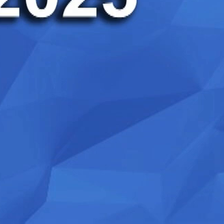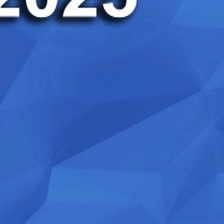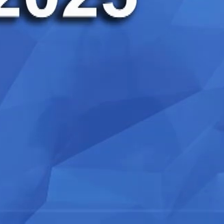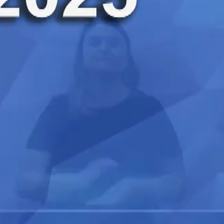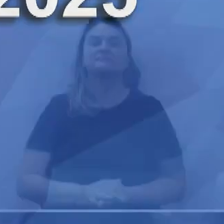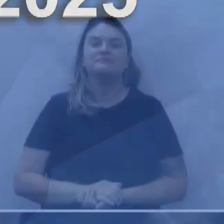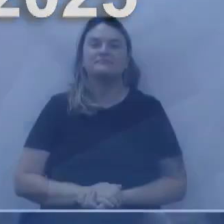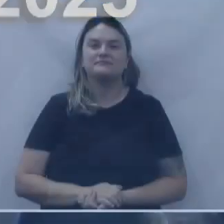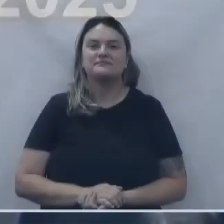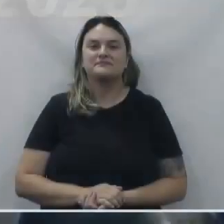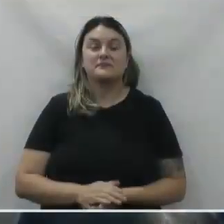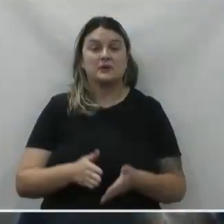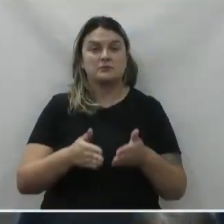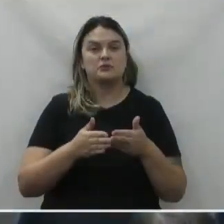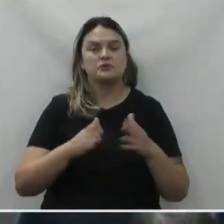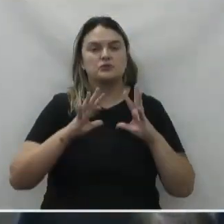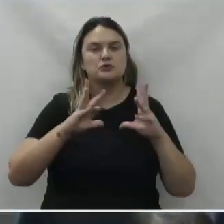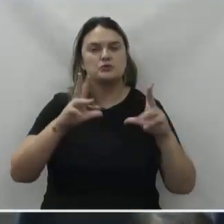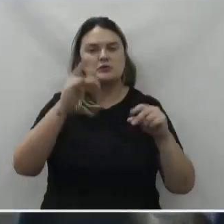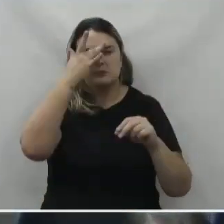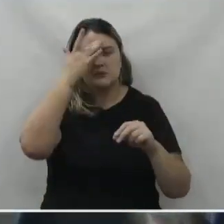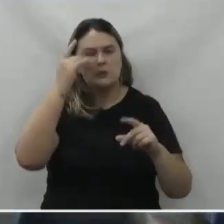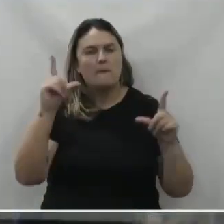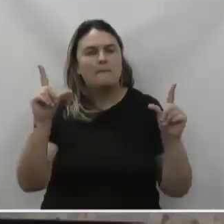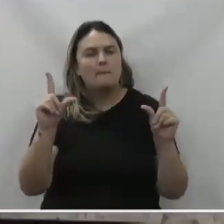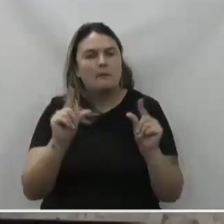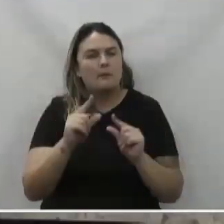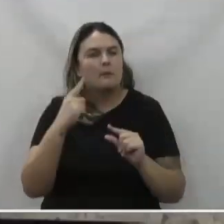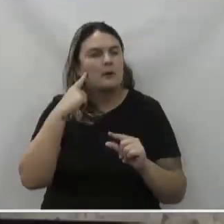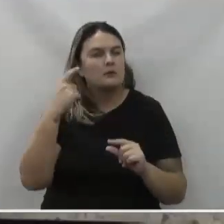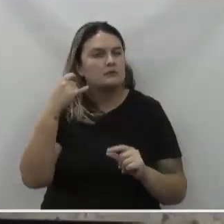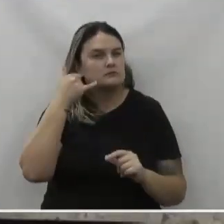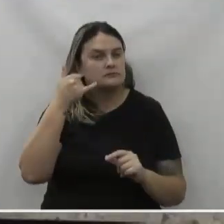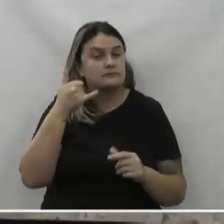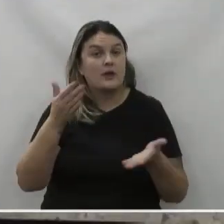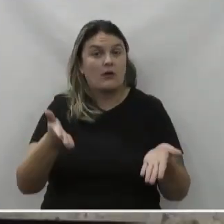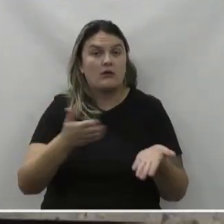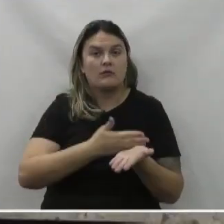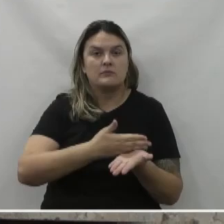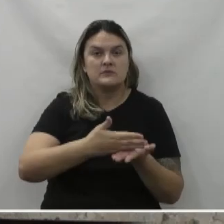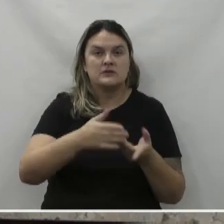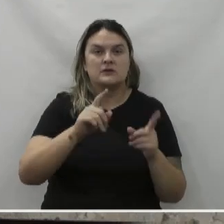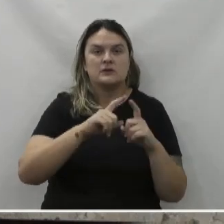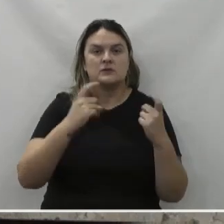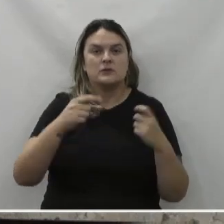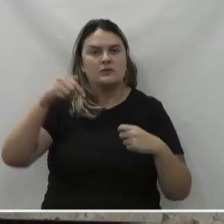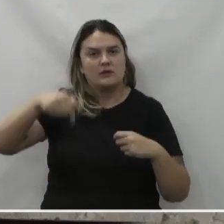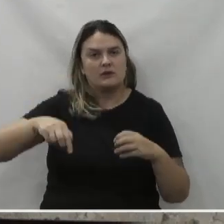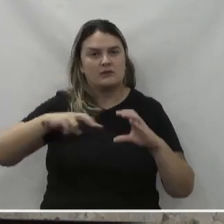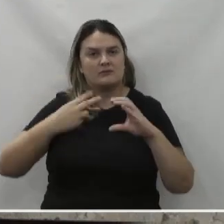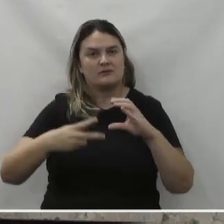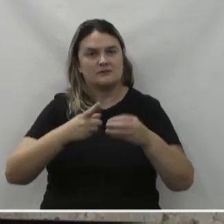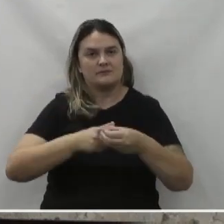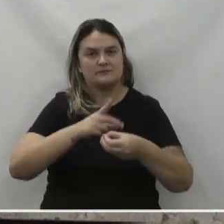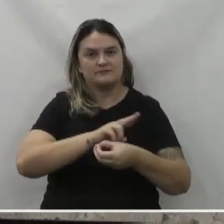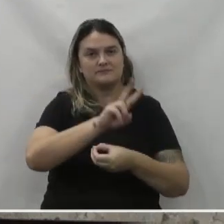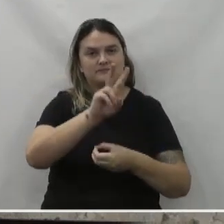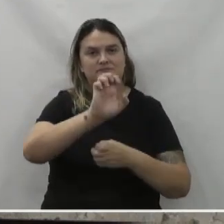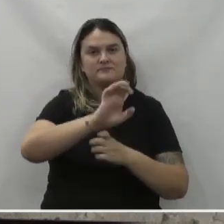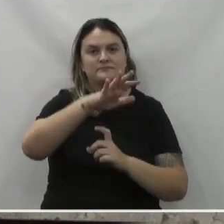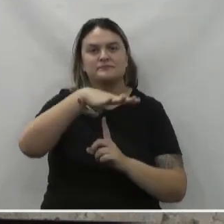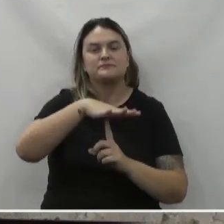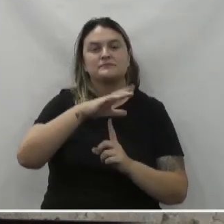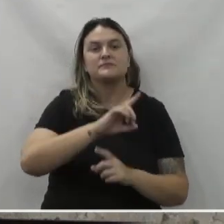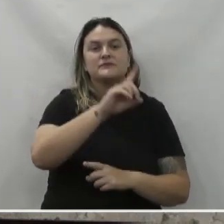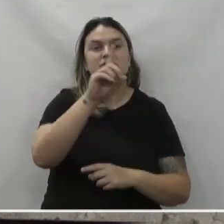Boa noite a todos. Peço que coloquem os celulares em modo silencioso, por favor. Damos início à reunião ordinária da Câmara Municipal de Nova Vitória, Estado do Paraná,